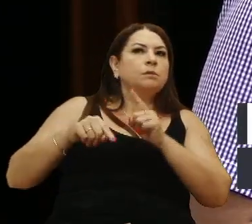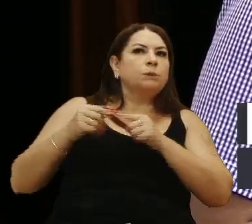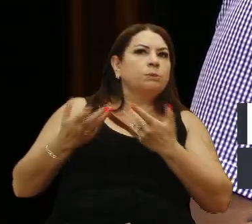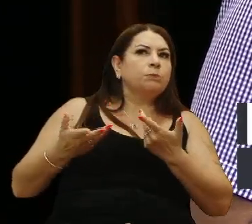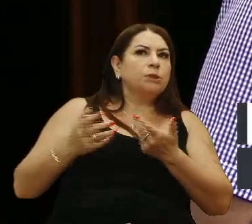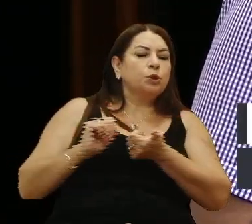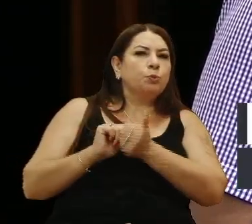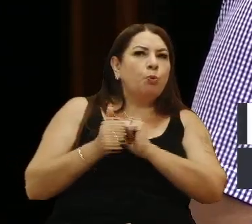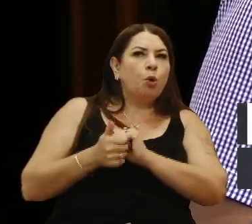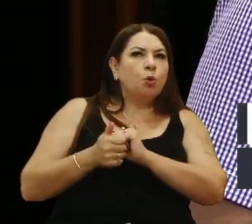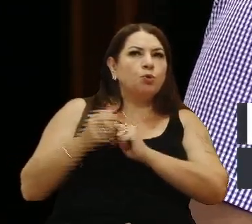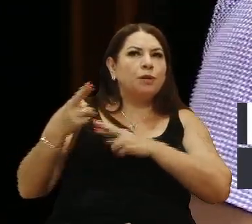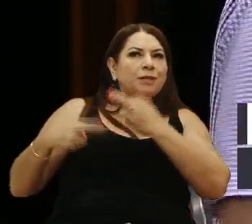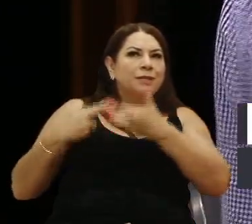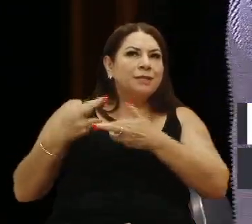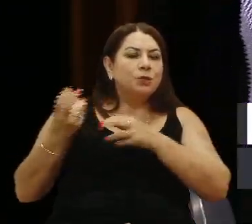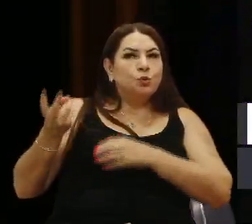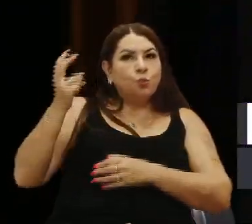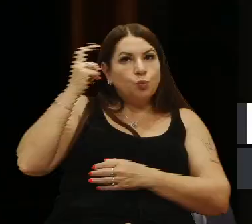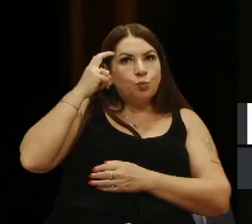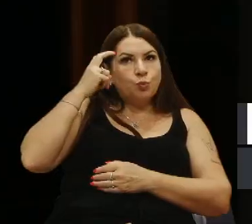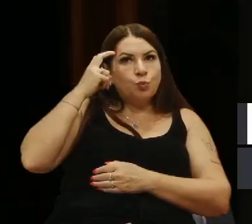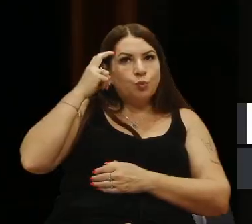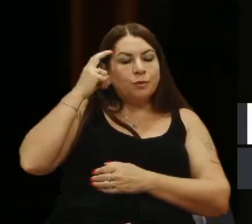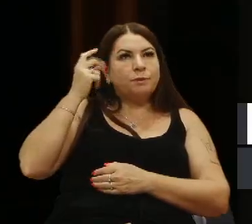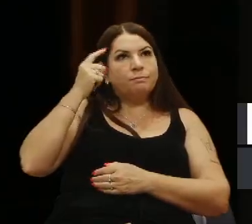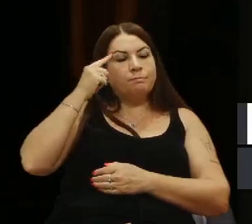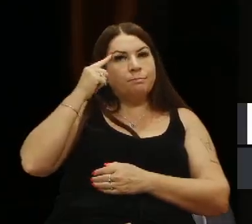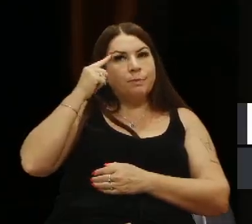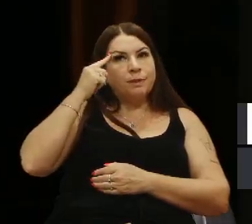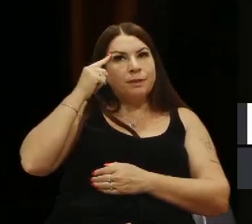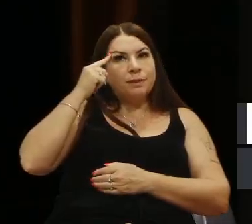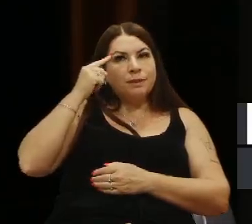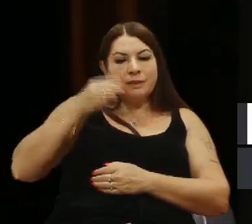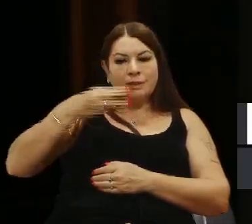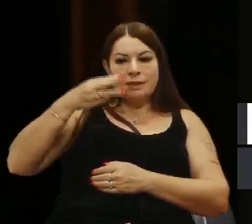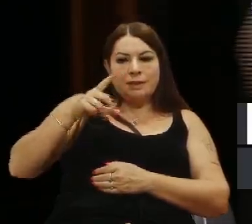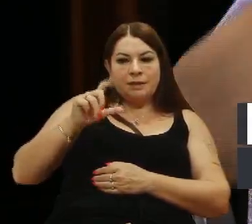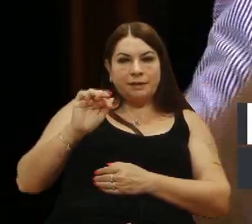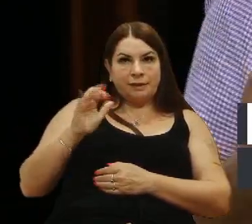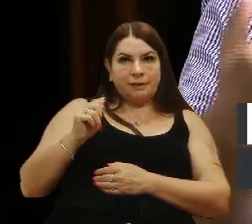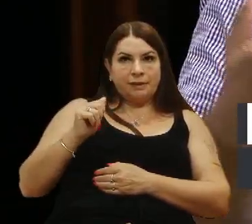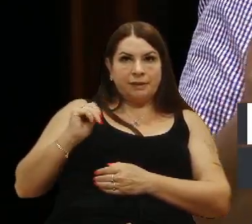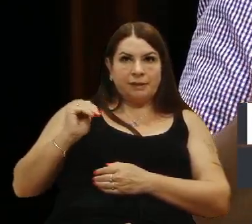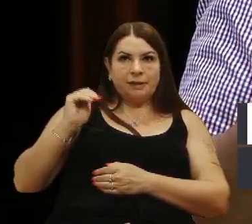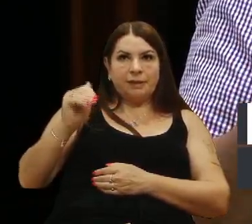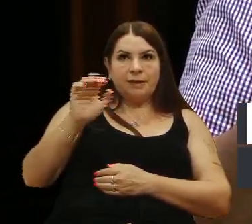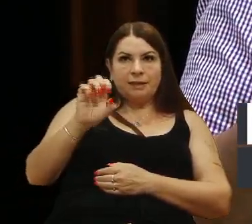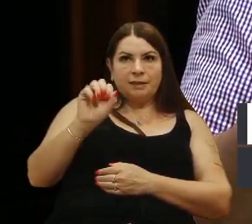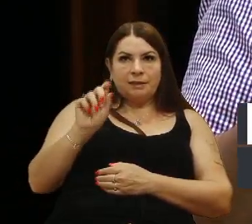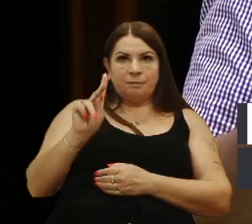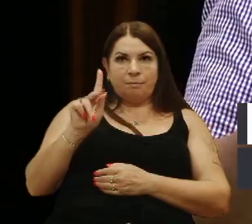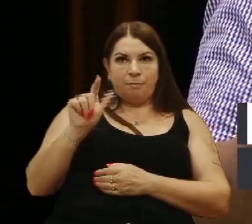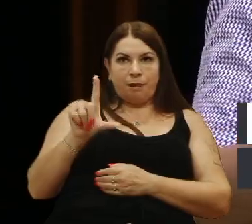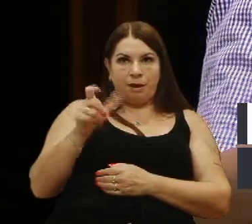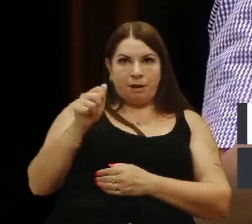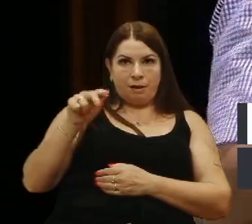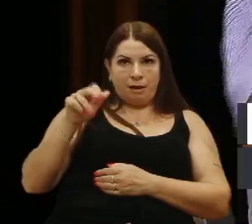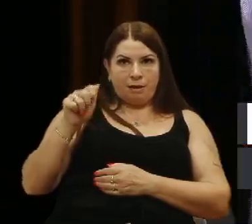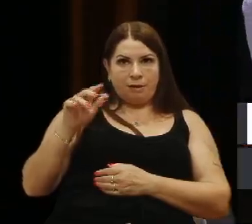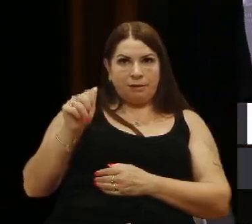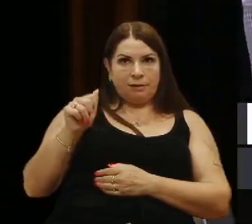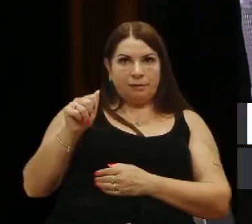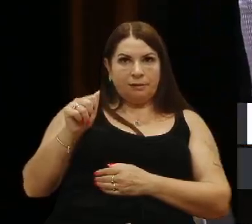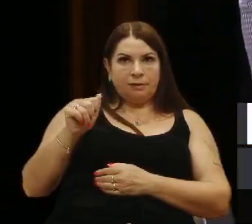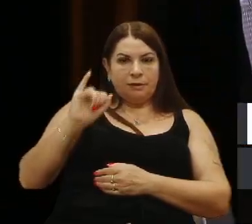de esporte, lazer e de cultura, se nós pegar da Terceira Légua até o Esplanada,